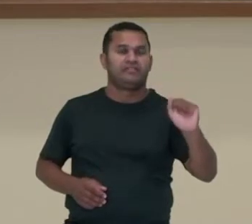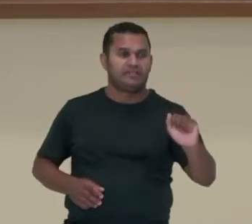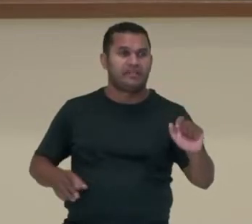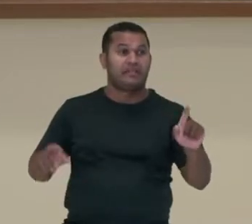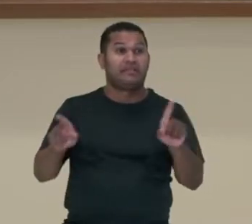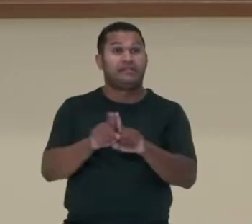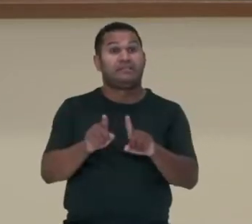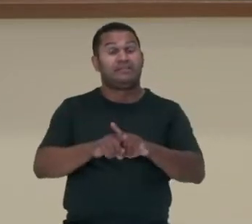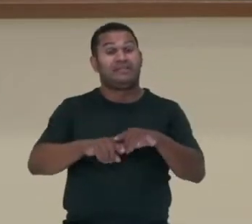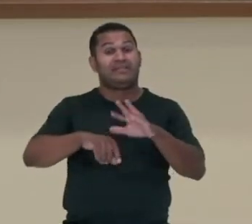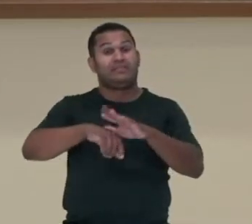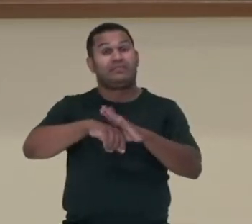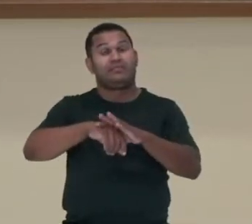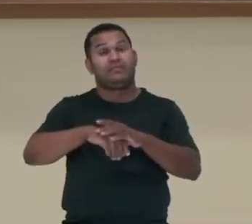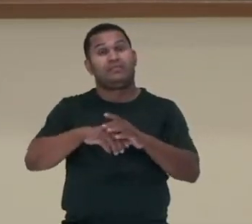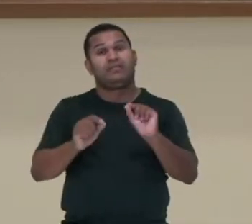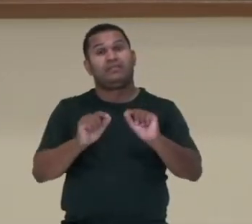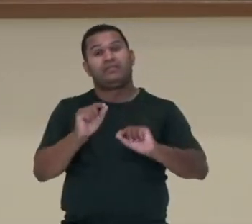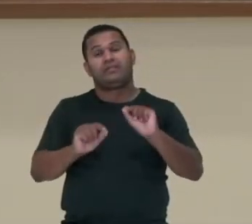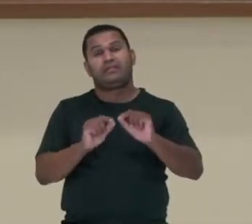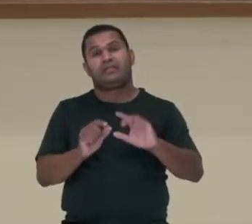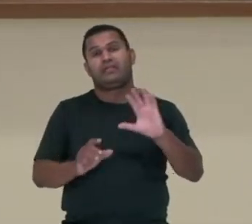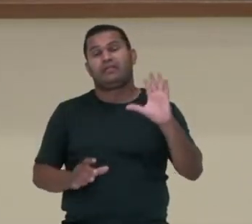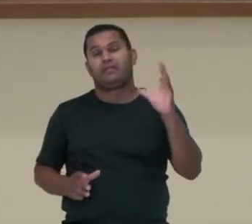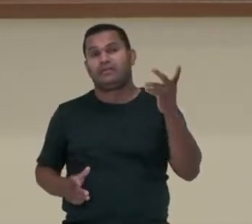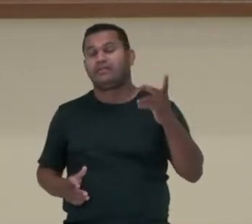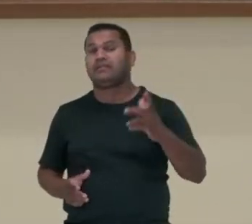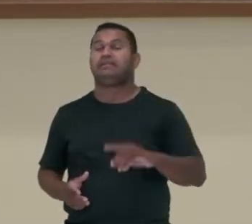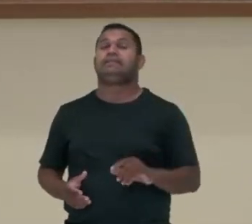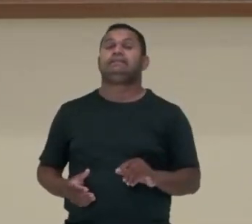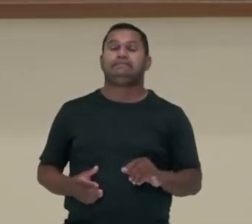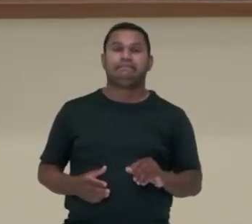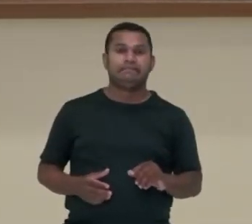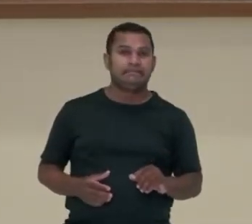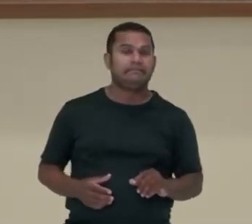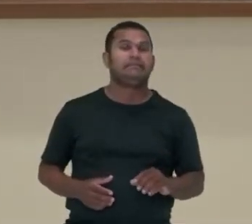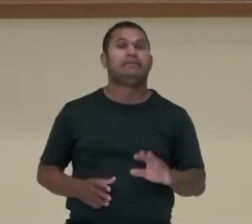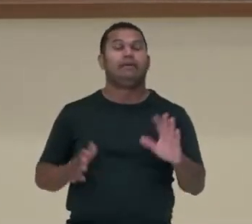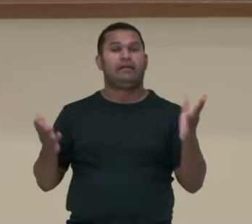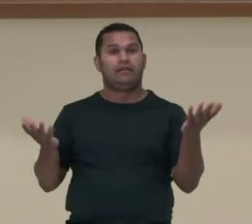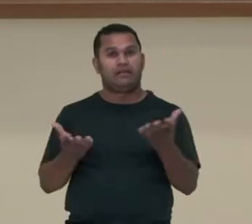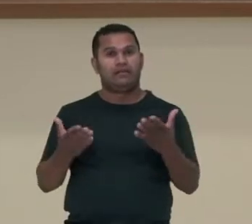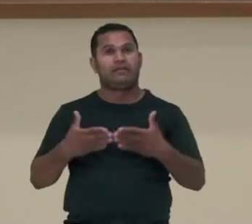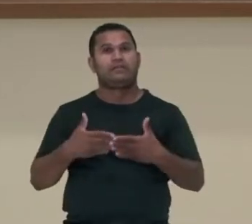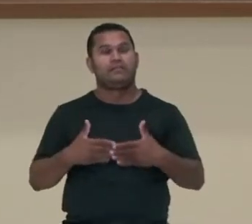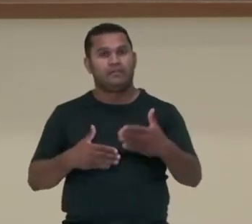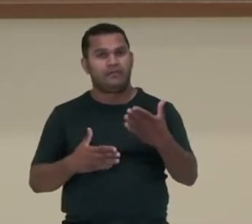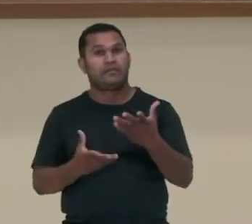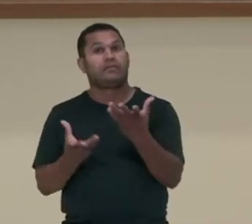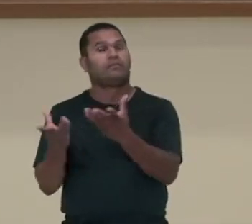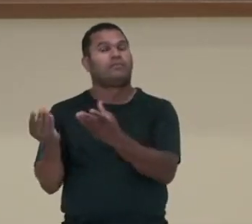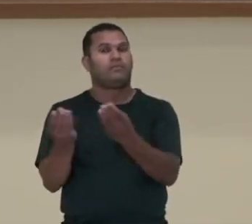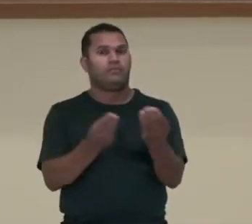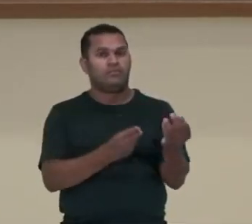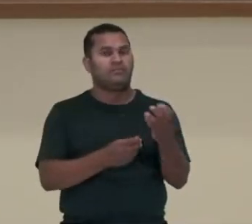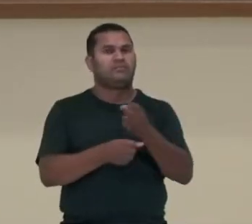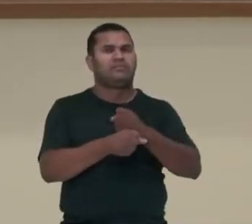Vamos considerar aí um conceito novo, essa questão, embora já venha sendo estudado há